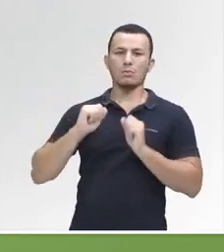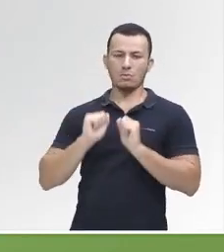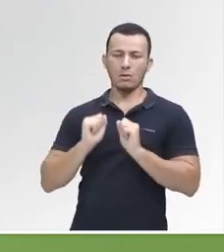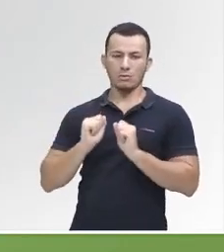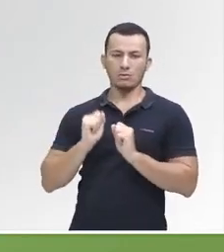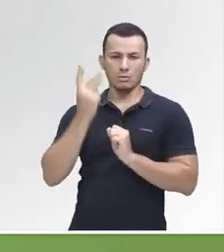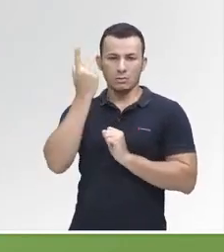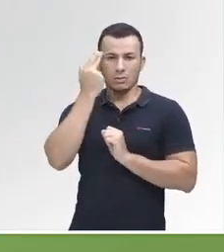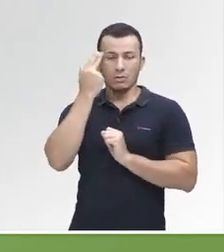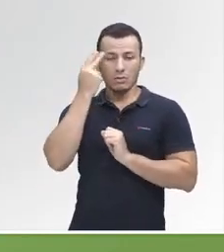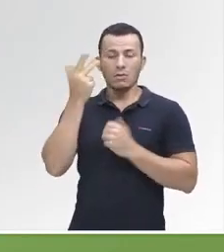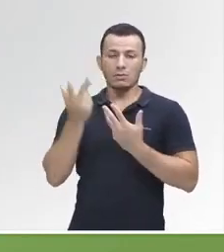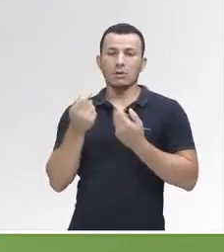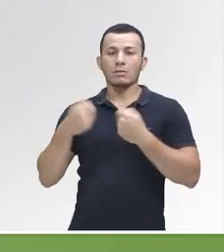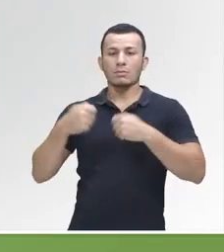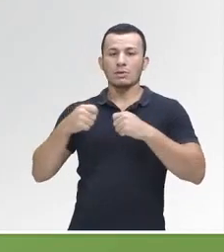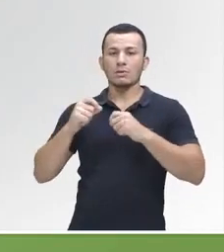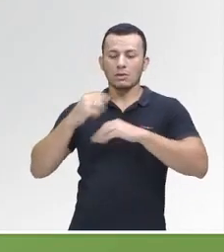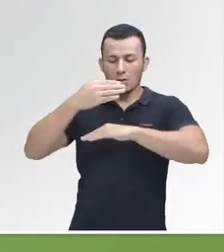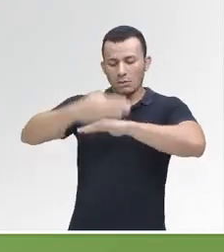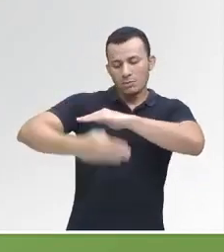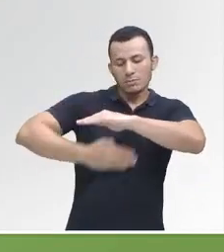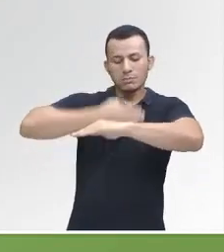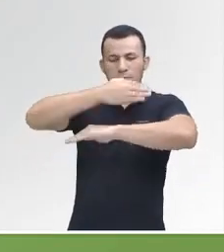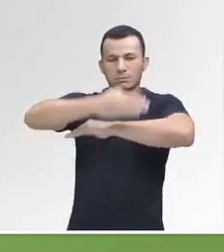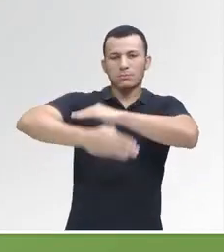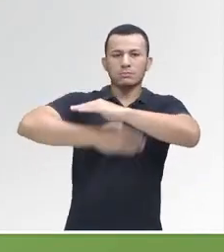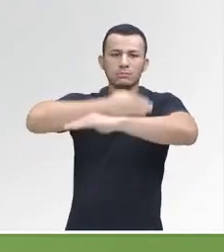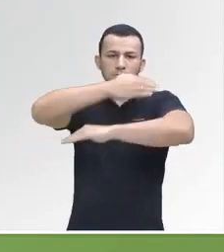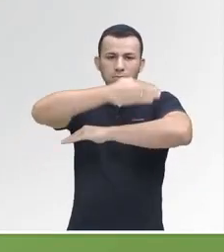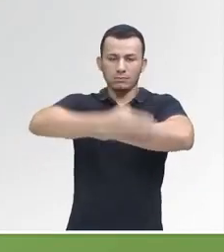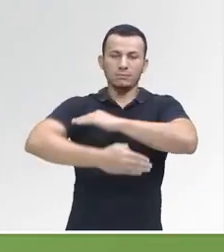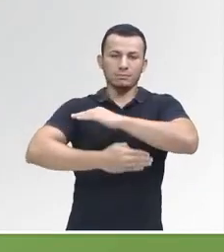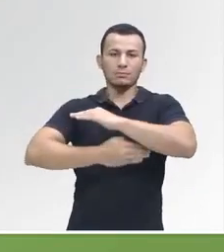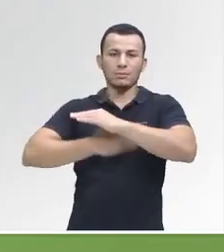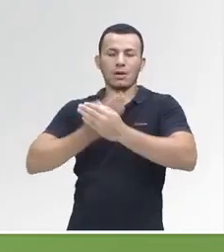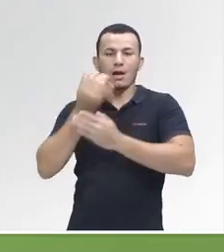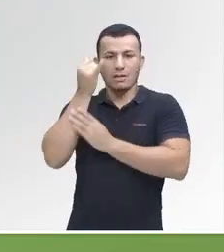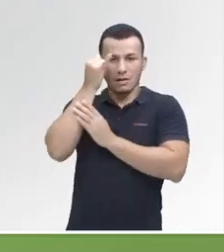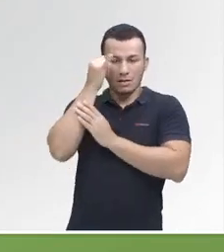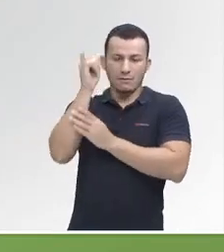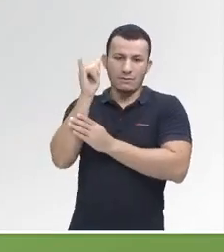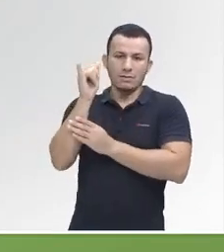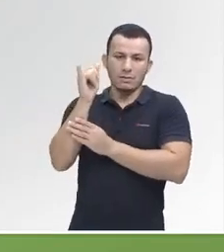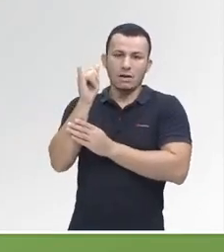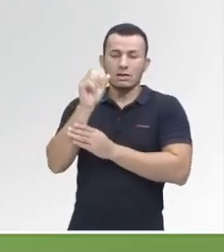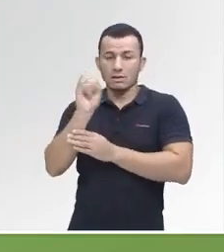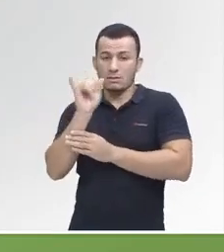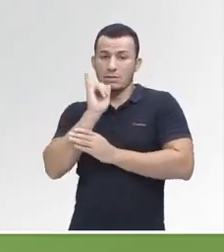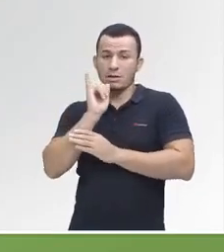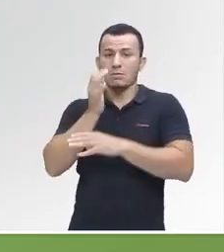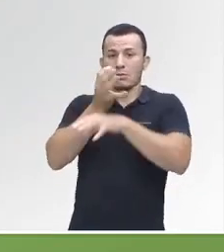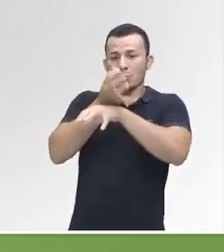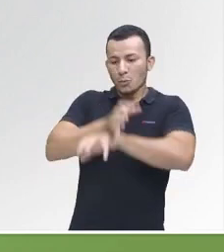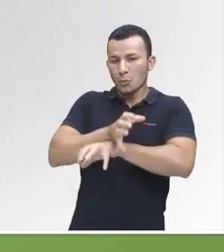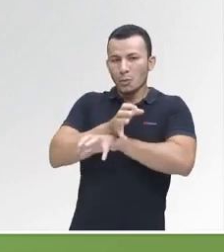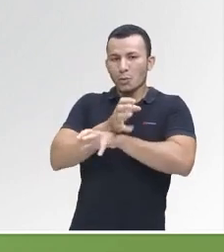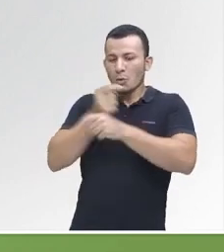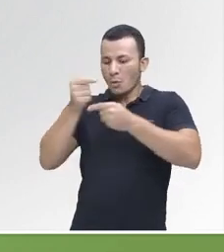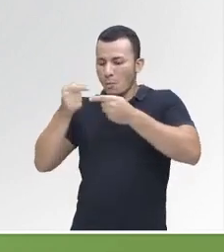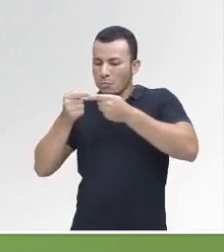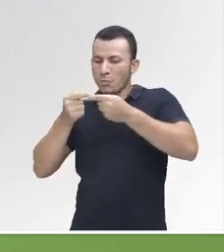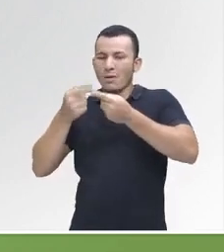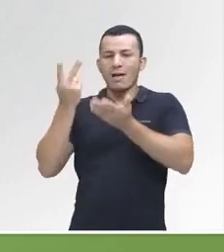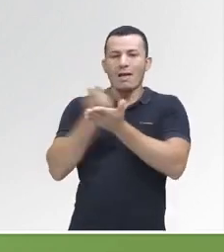é necessário que seja imobilizado para que não corra essa restauração errada, né? Então, por isso que ele fica geralmente